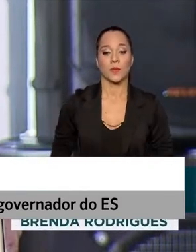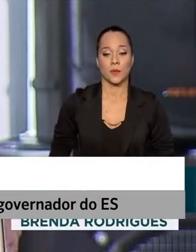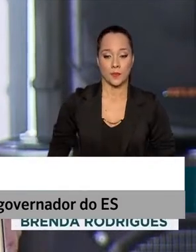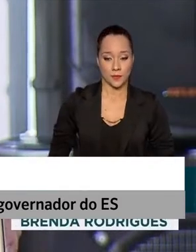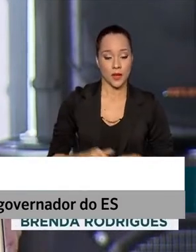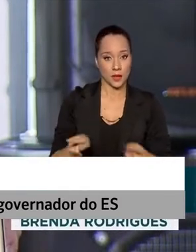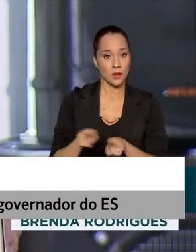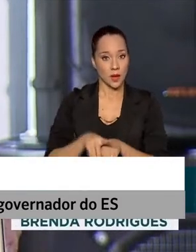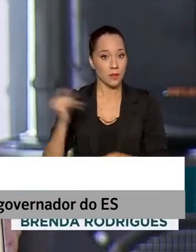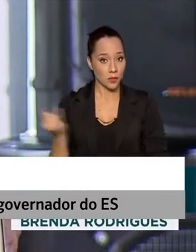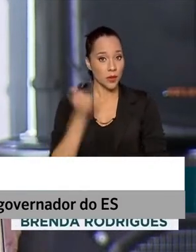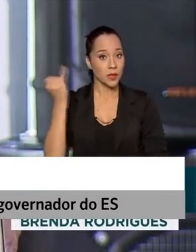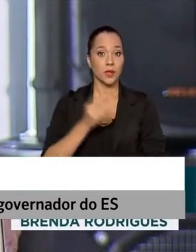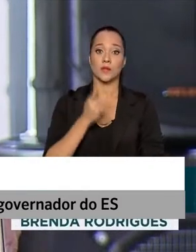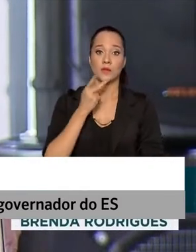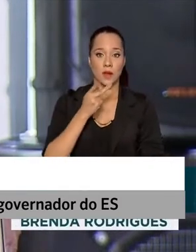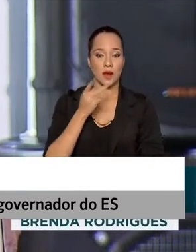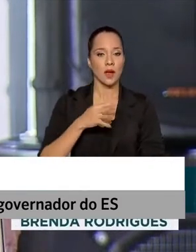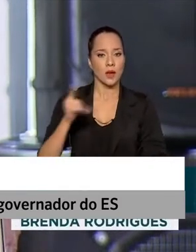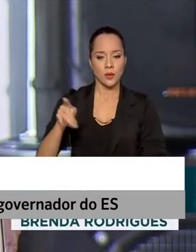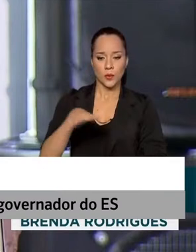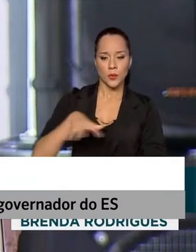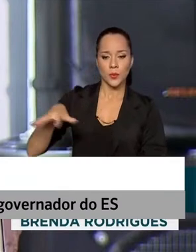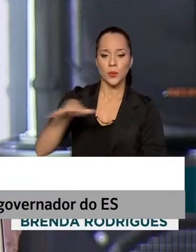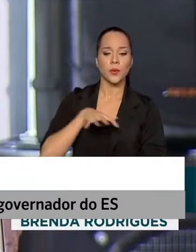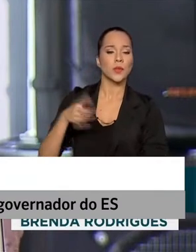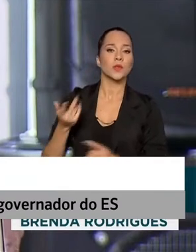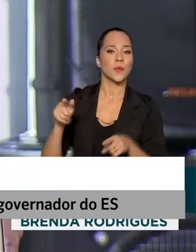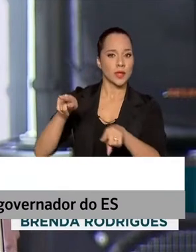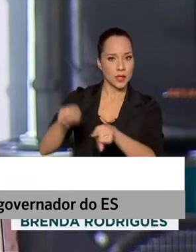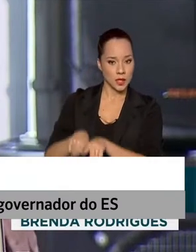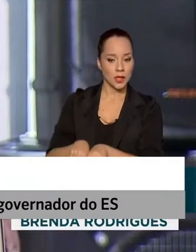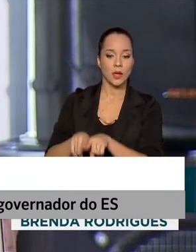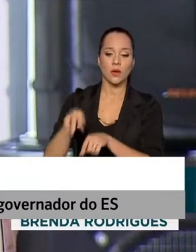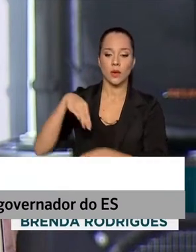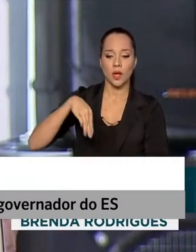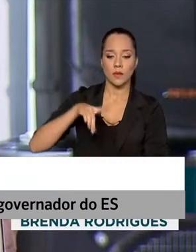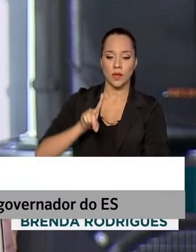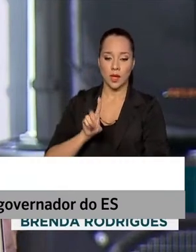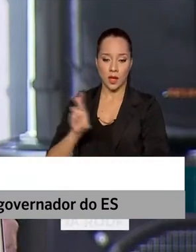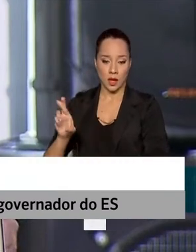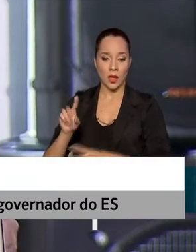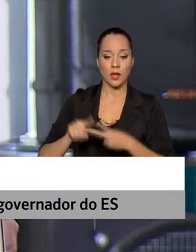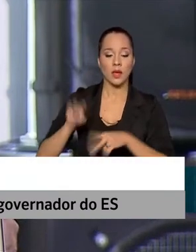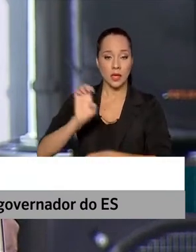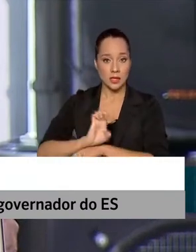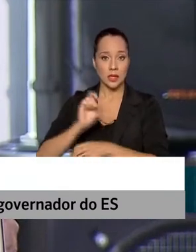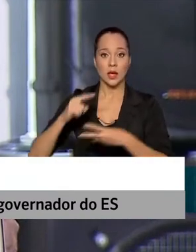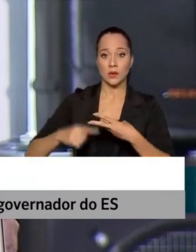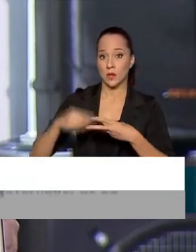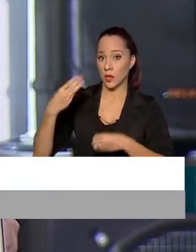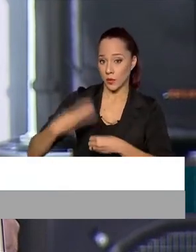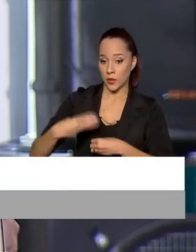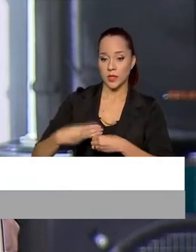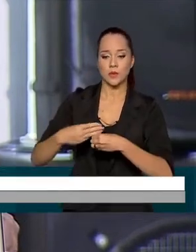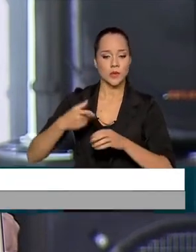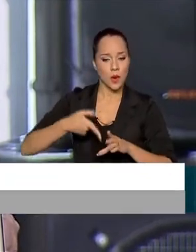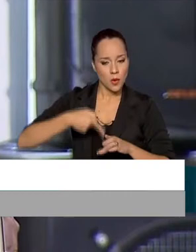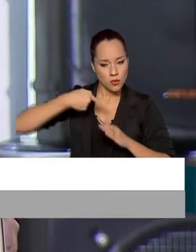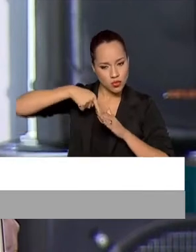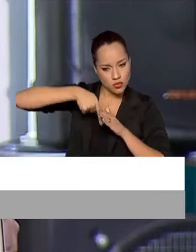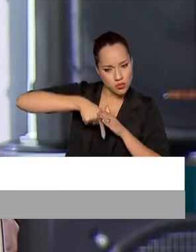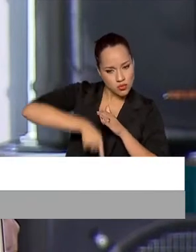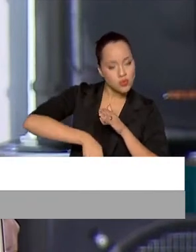Devemos mencionar também o estabelecimento de parcerias com o MDR, estados e municípios, para a perfuração